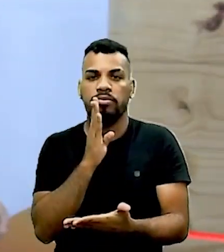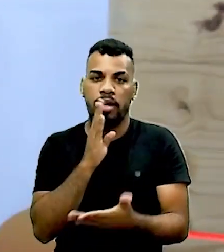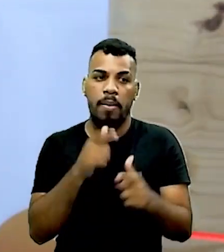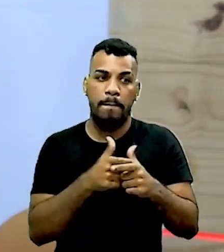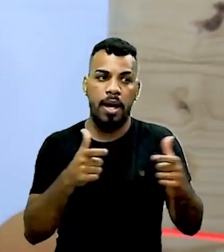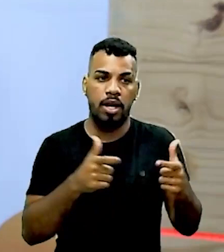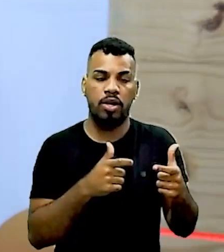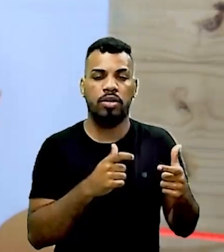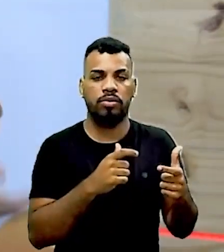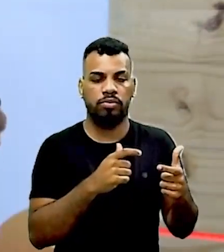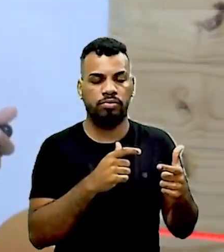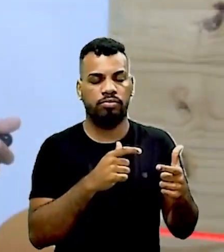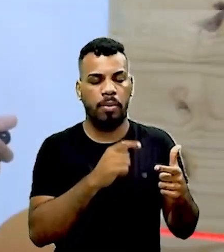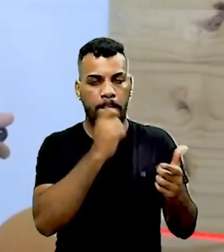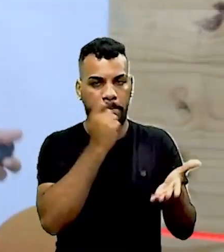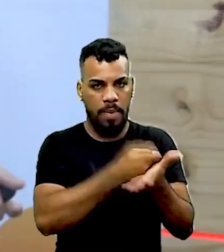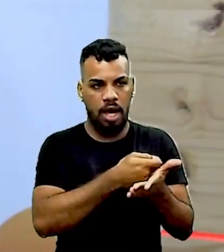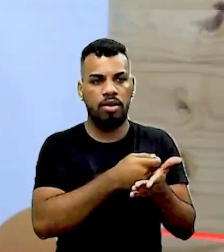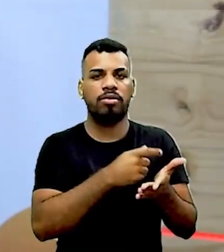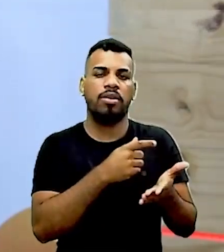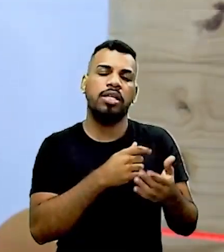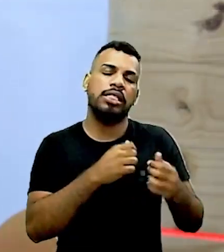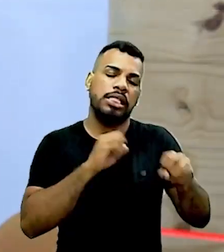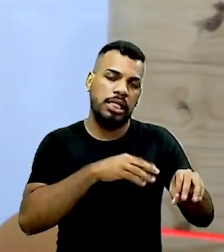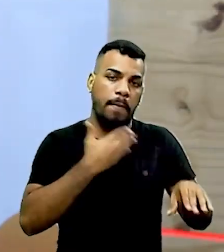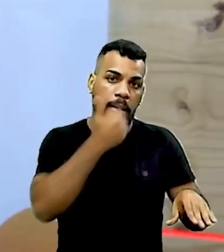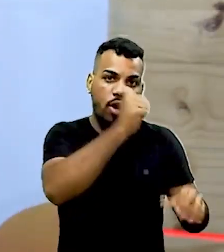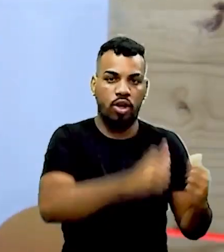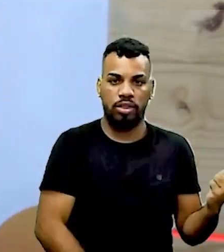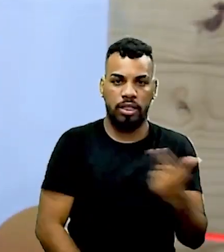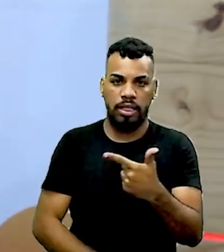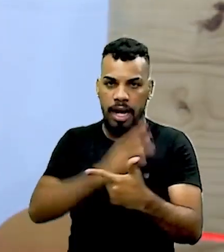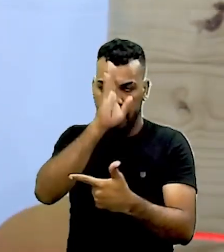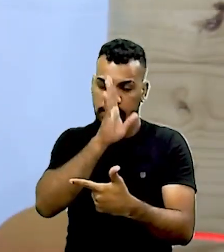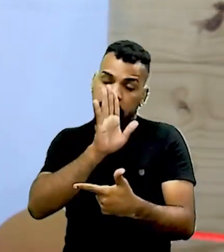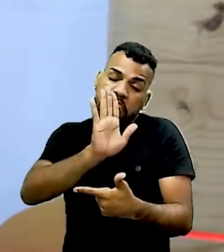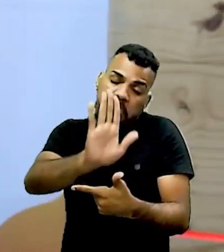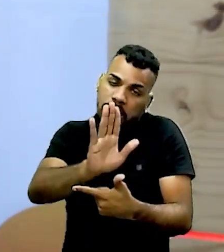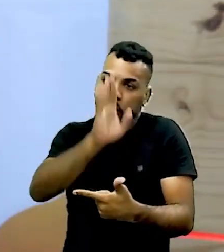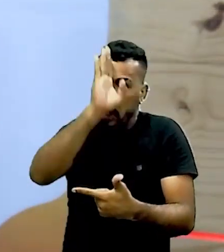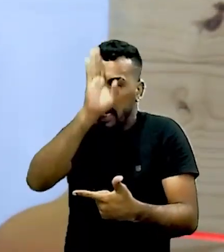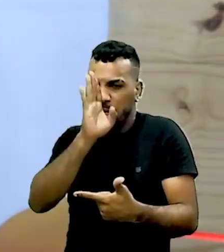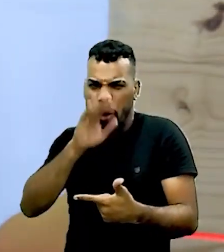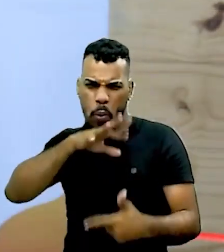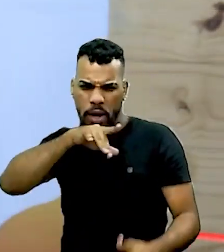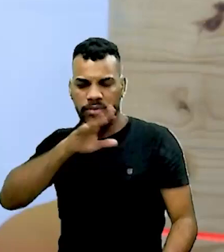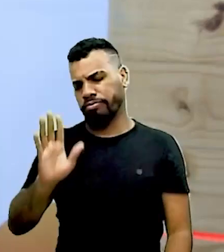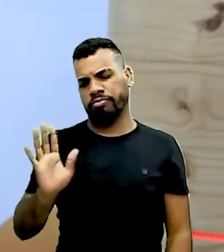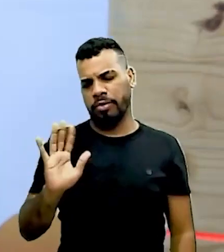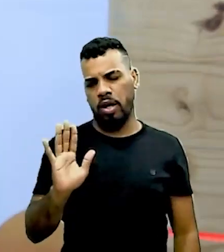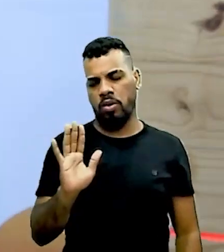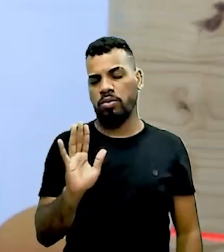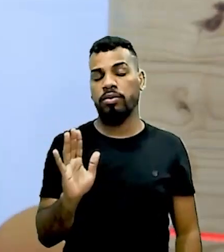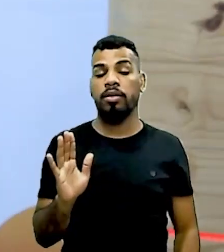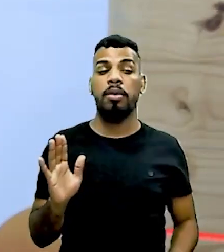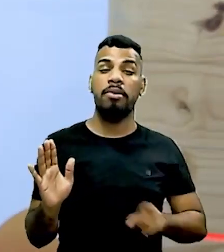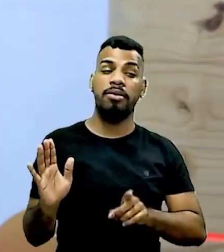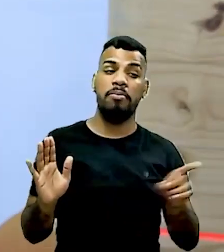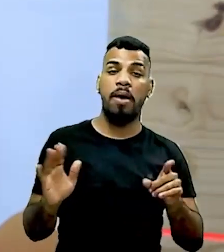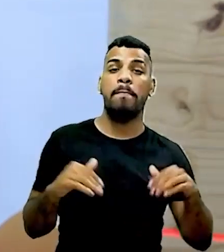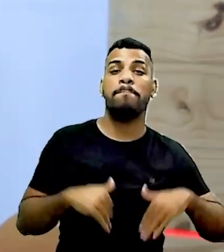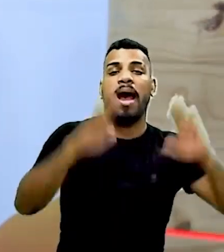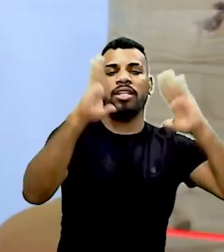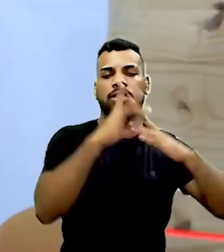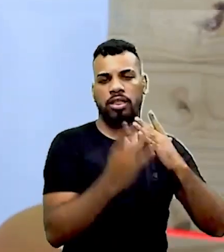pagos têm uma qualidade de ensino melhor. Não que isso faça com que os cursos grátis não sejam, mas vai depender de